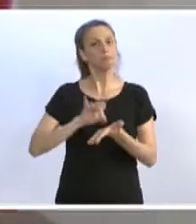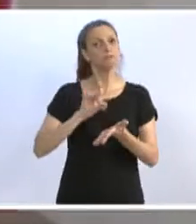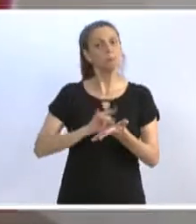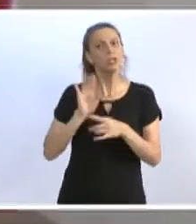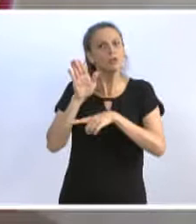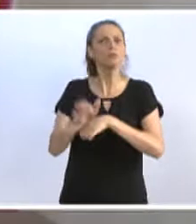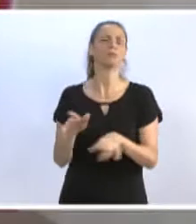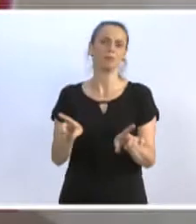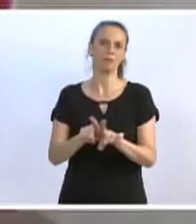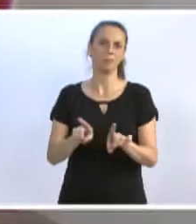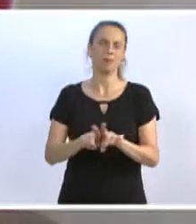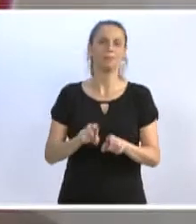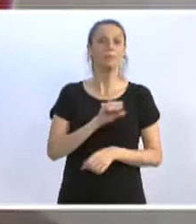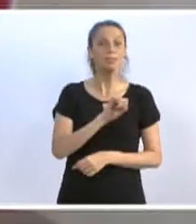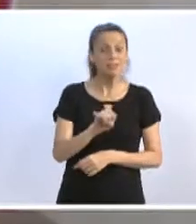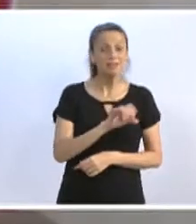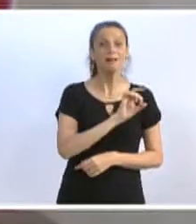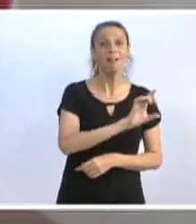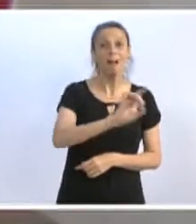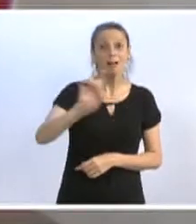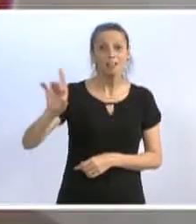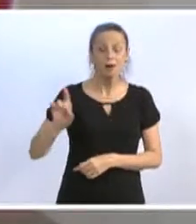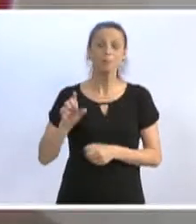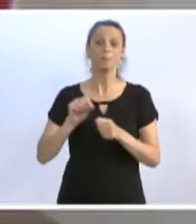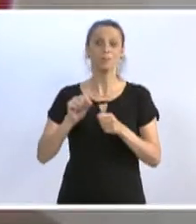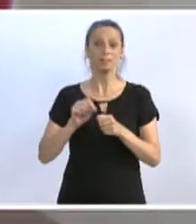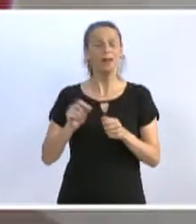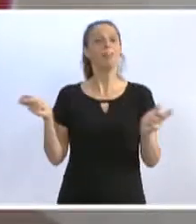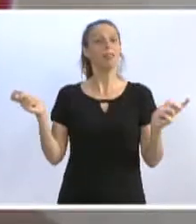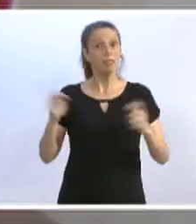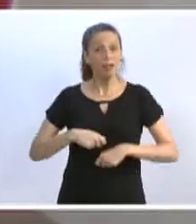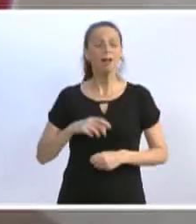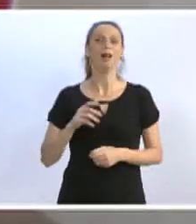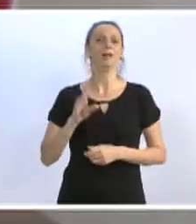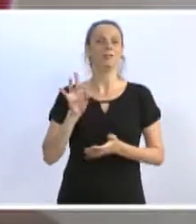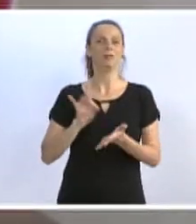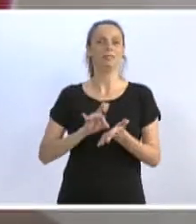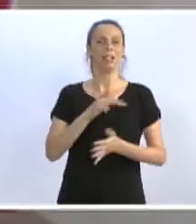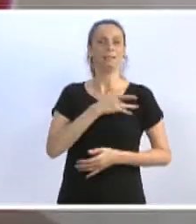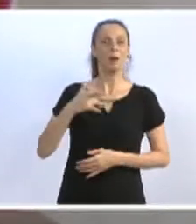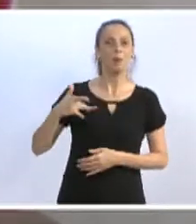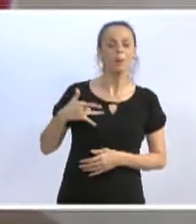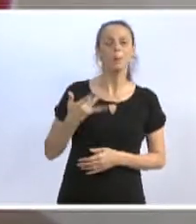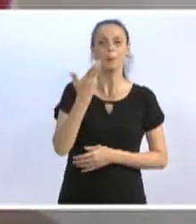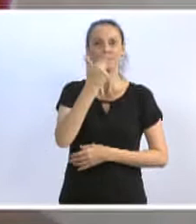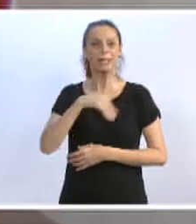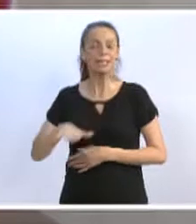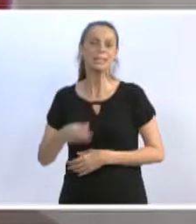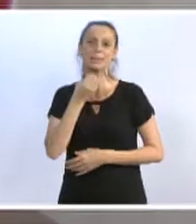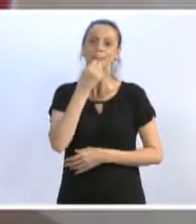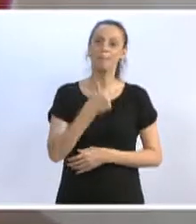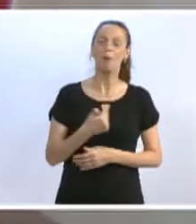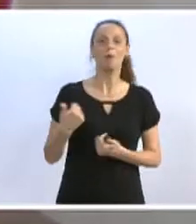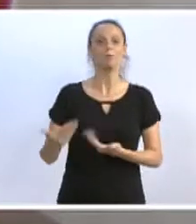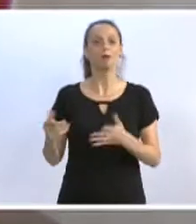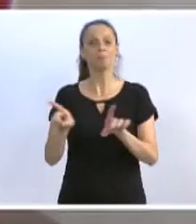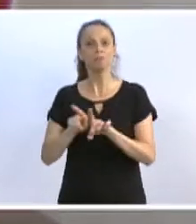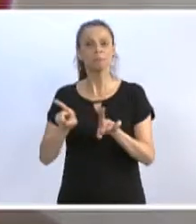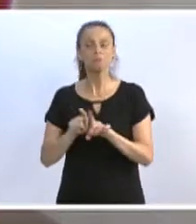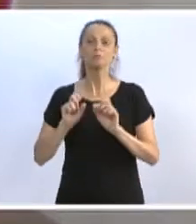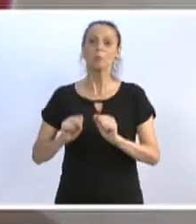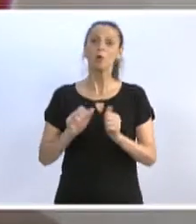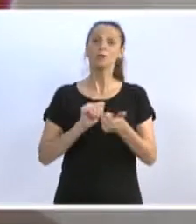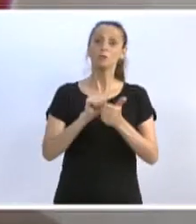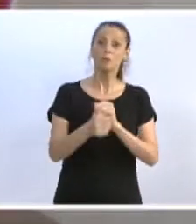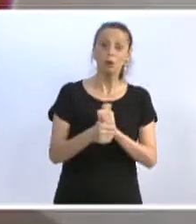também e se cada um fizer um pouquinho esporte em nossa cidade ganha ganha saúde ganha as nossas crianças e jovens que através do esporte pode trilhar